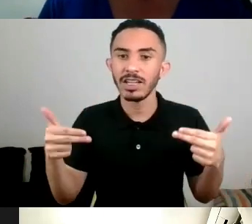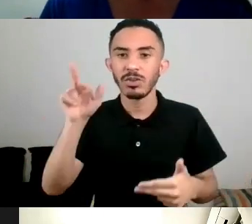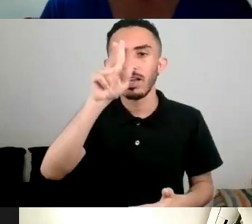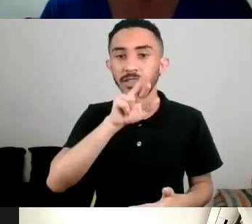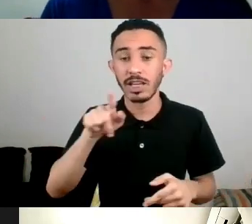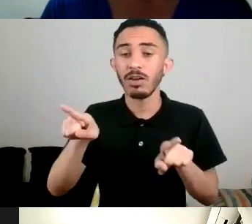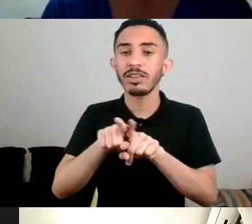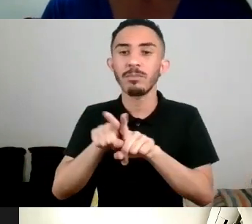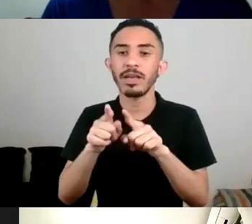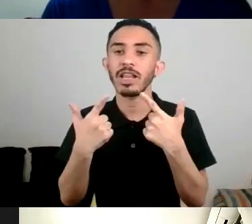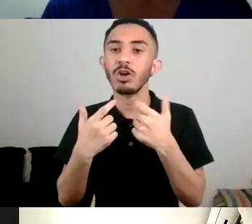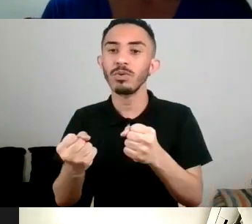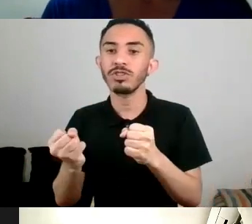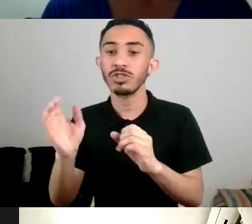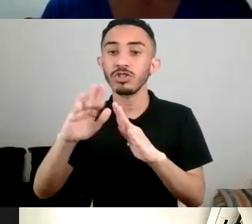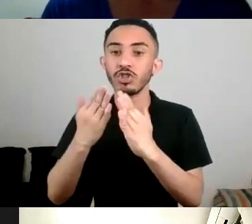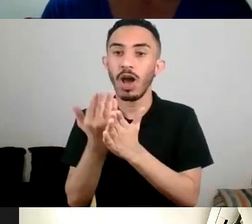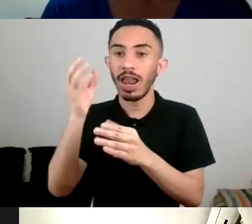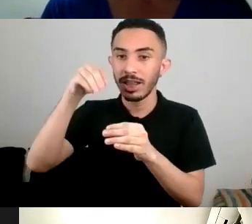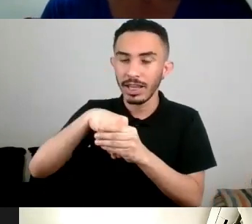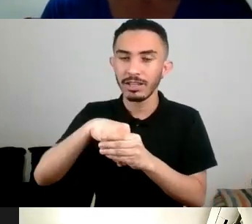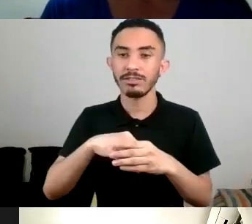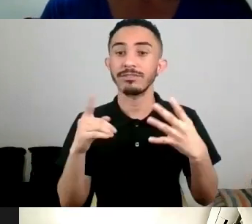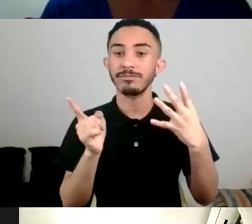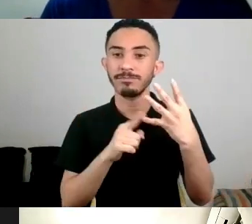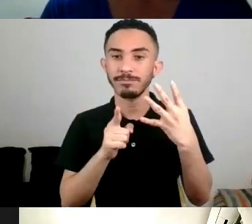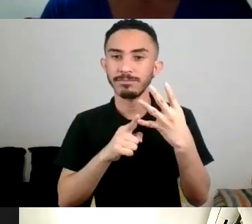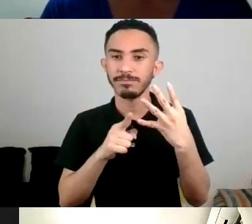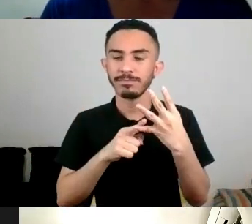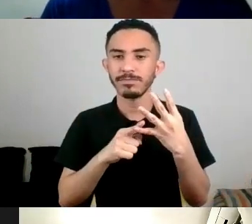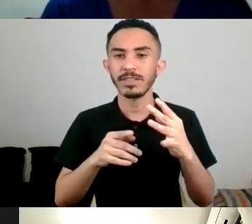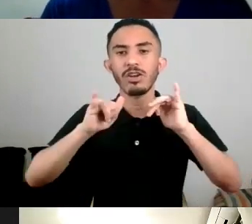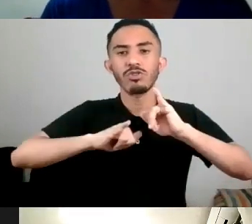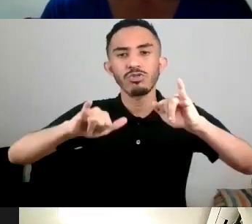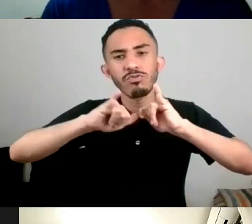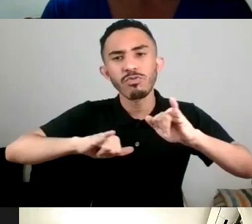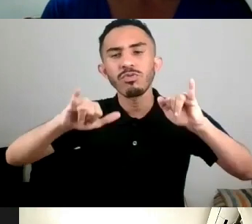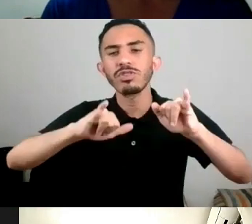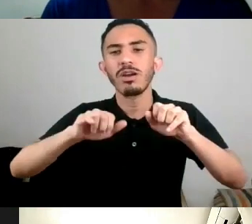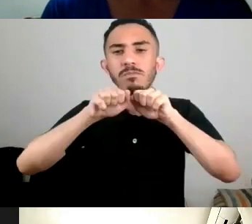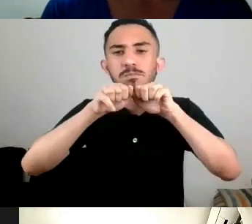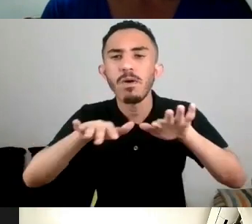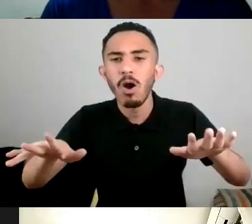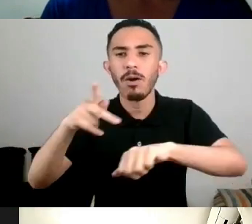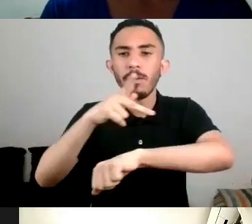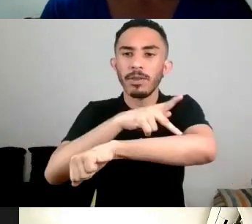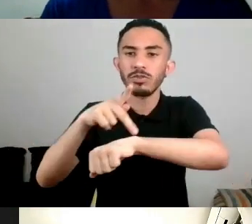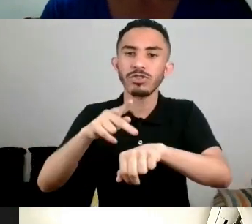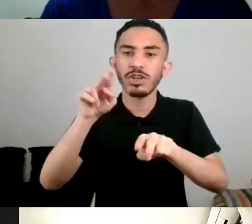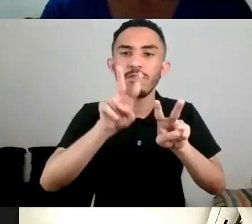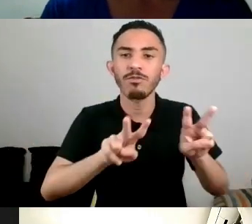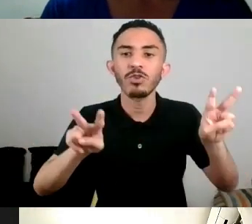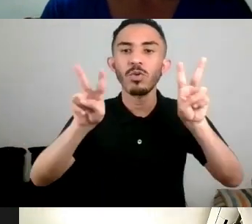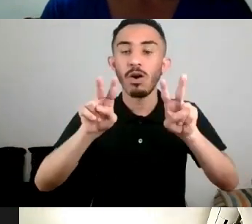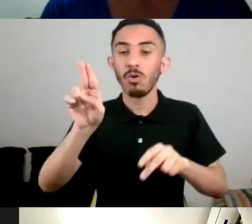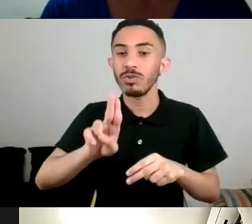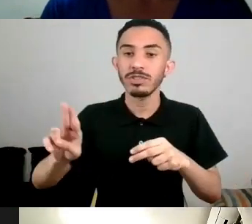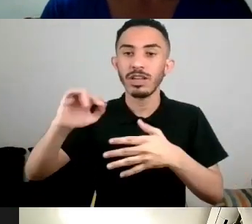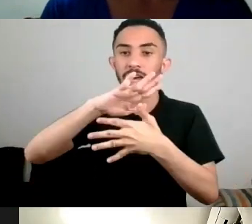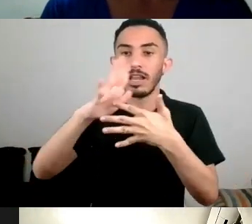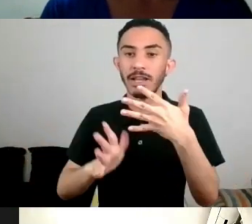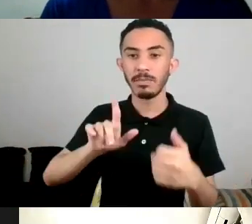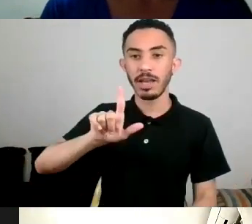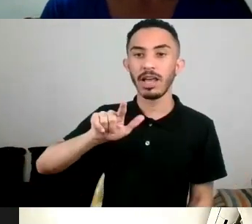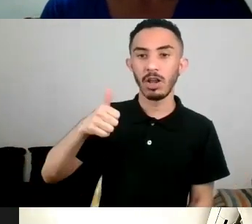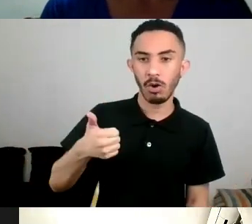nas escolas. Quarto, difundir a pedagogia visual, utilizando-se a Libras como